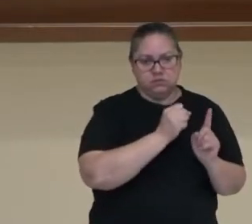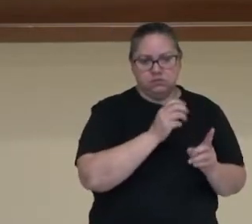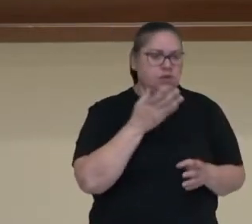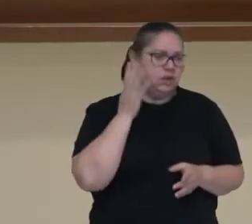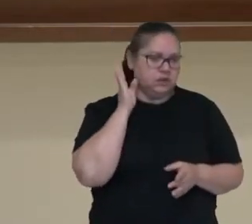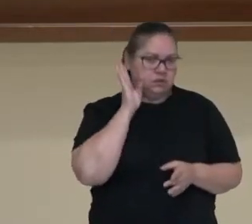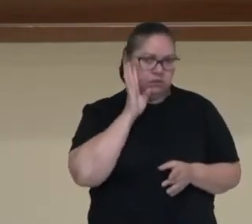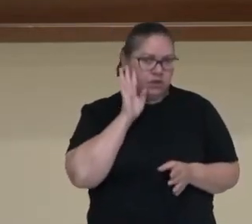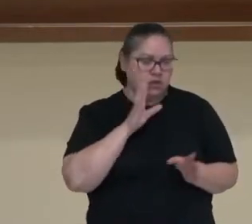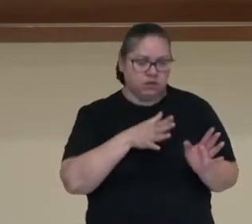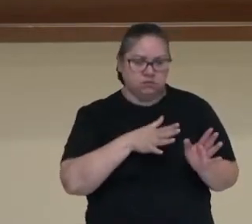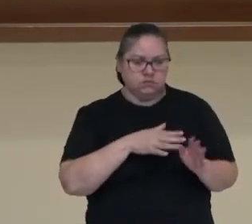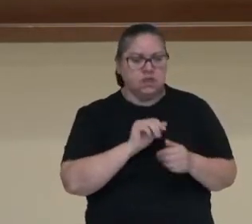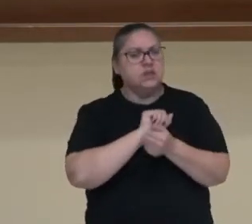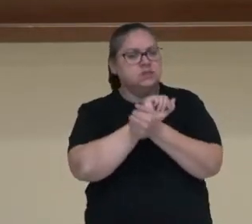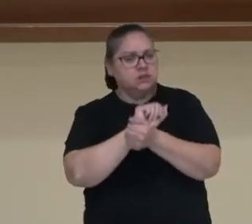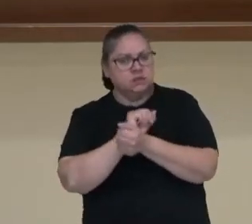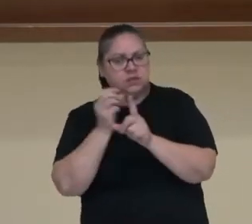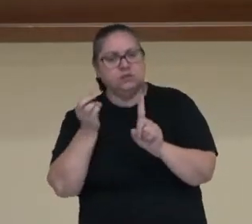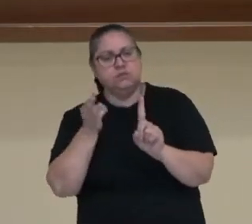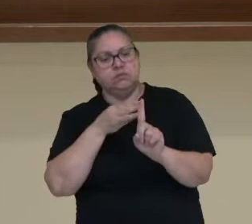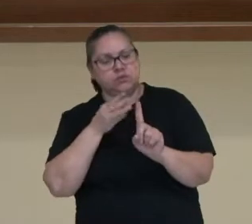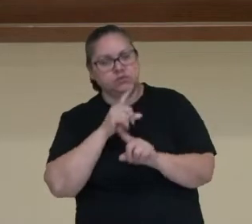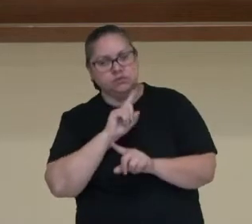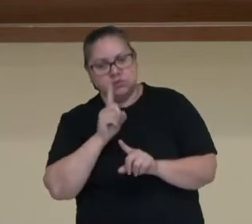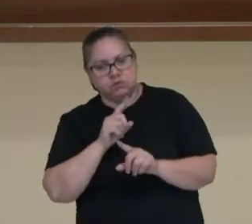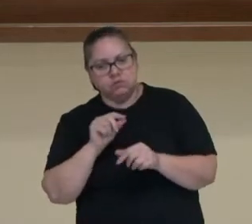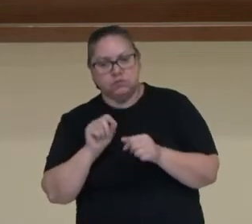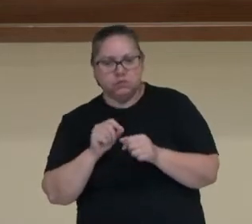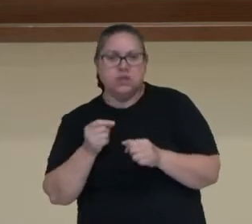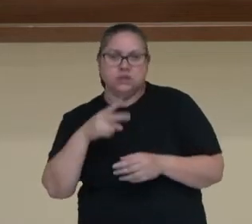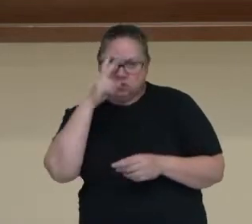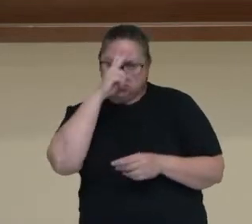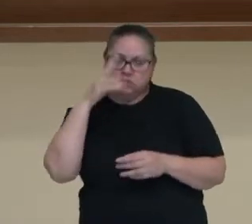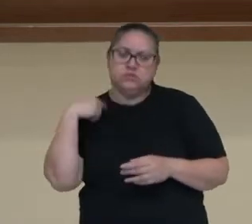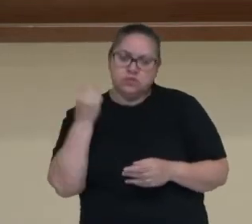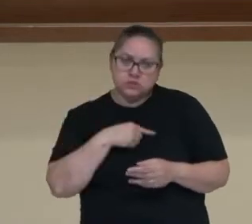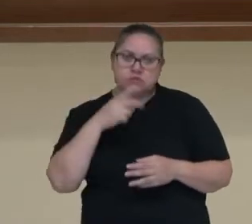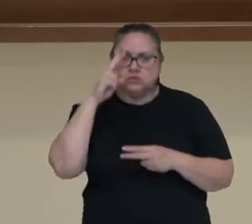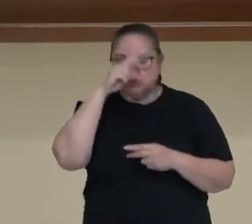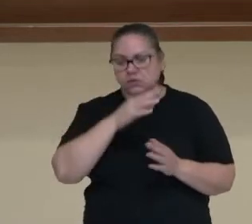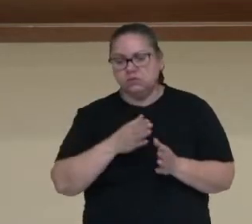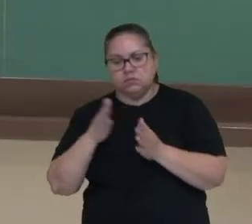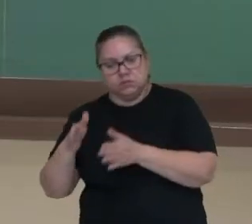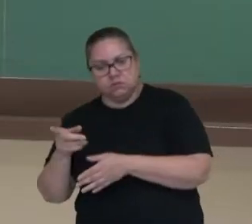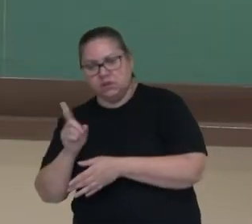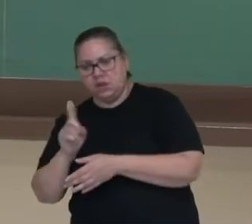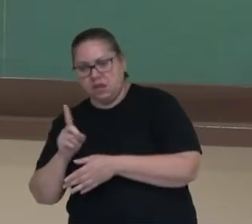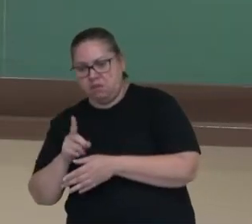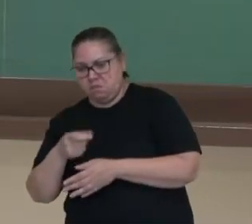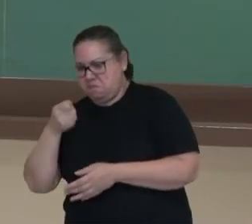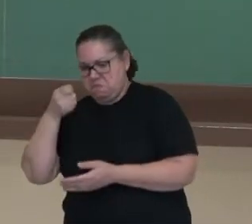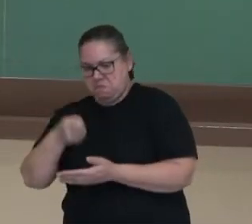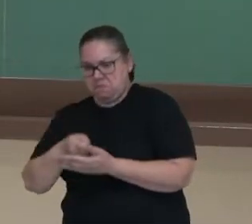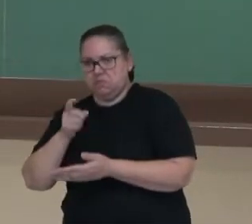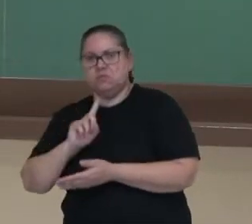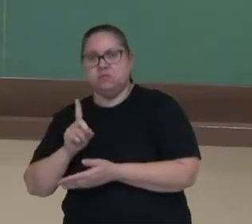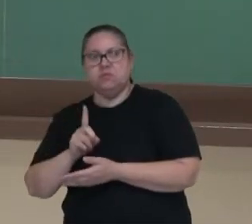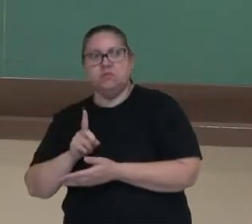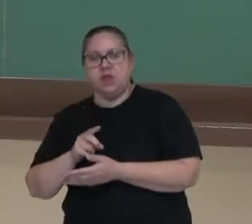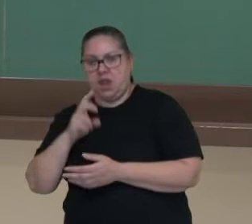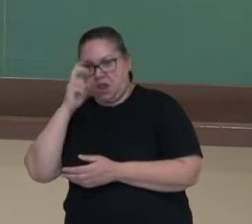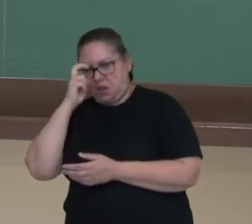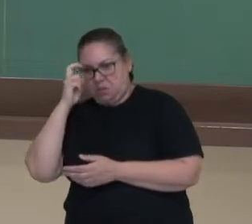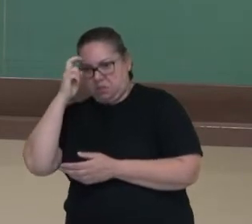como for, se eles escravizavam índios ou não, mas eles fazem parte da nossa história. A outra parte diz que não, é mais radical, diz o seguinte, com